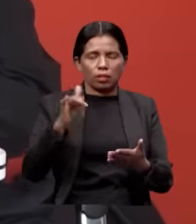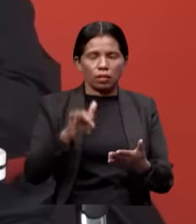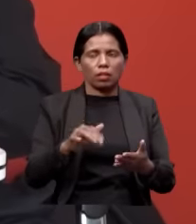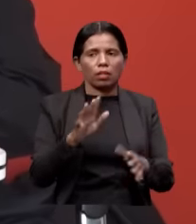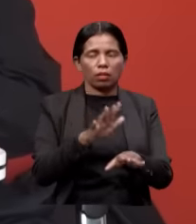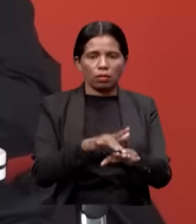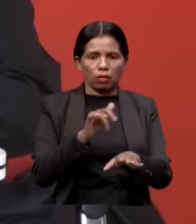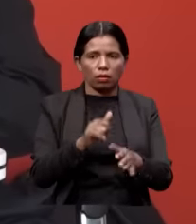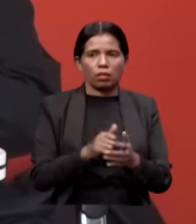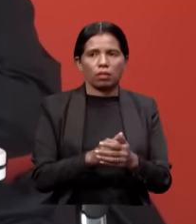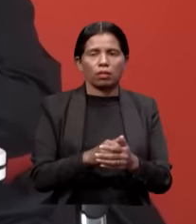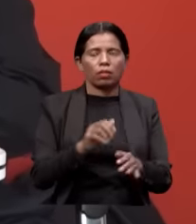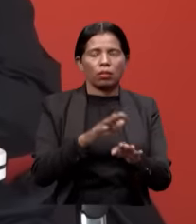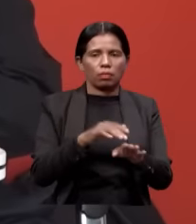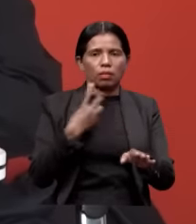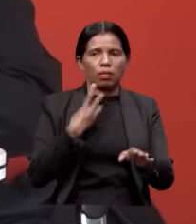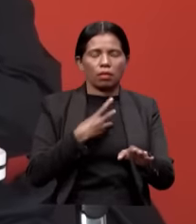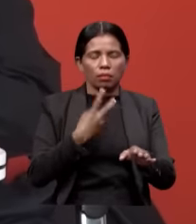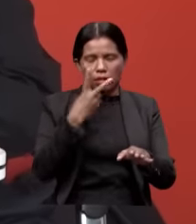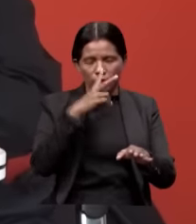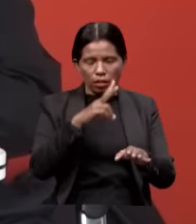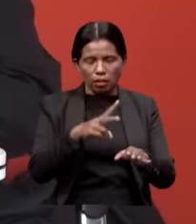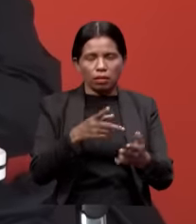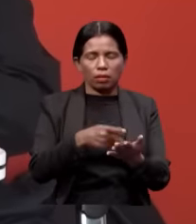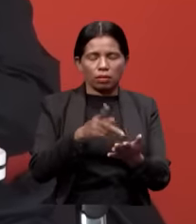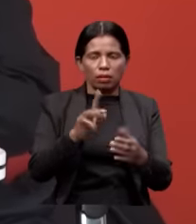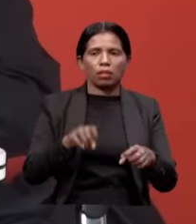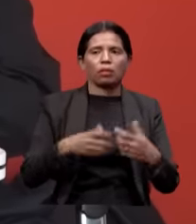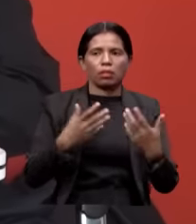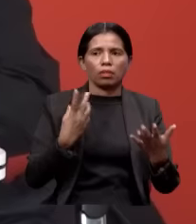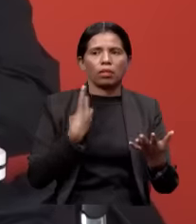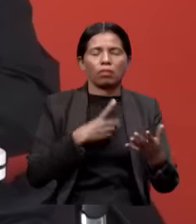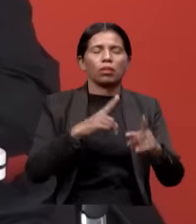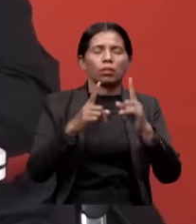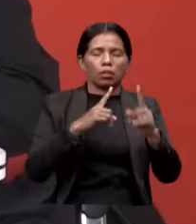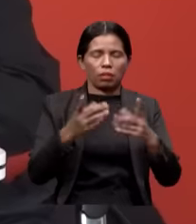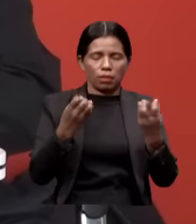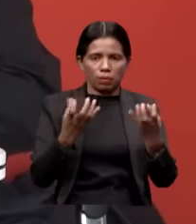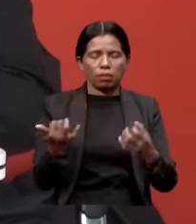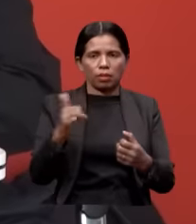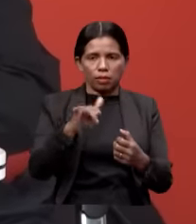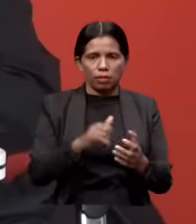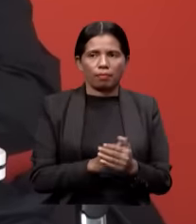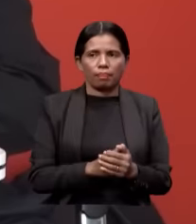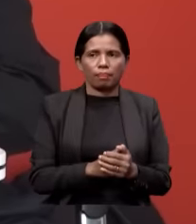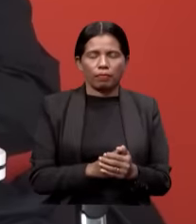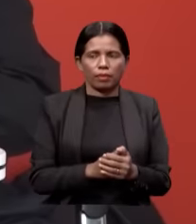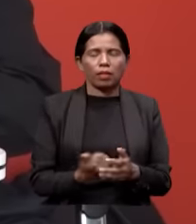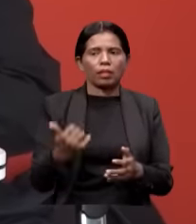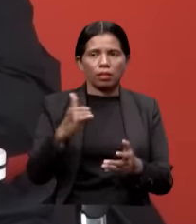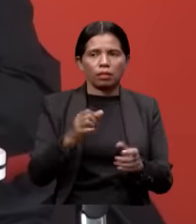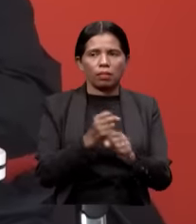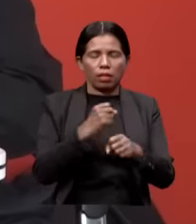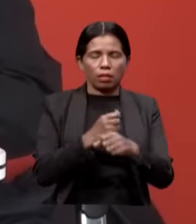sira convida a mi imposto para mai hare sira selo imposto in sa da mi explica bot barak basira. Ne durante ne sira